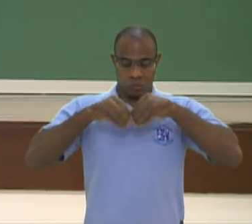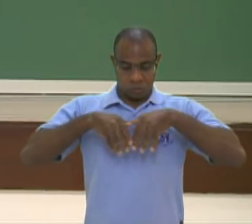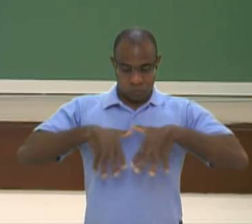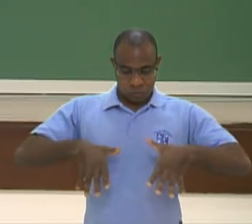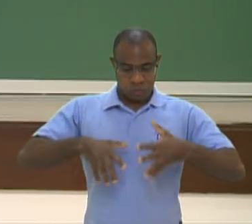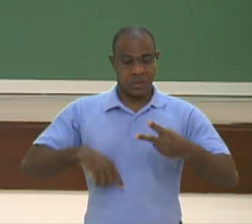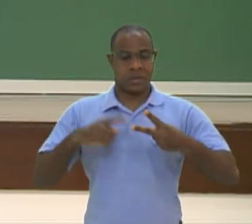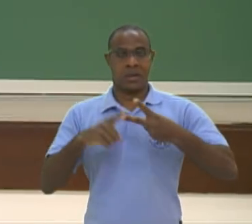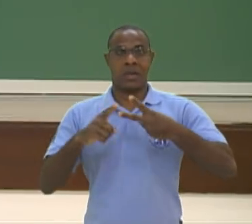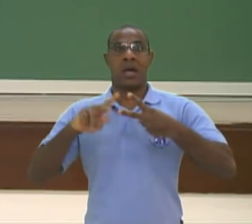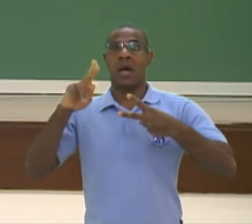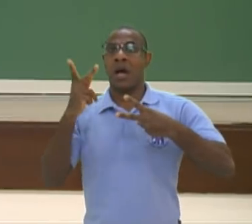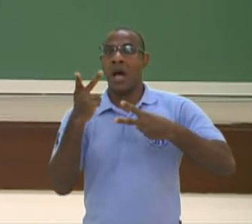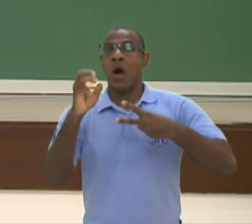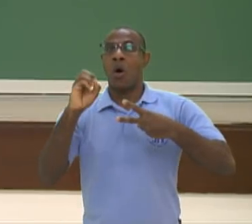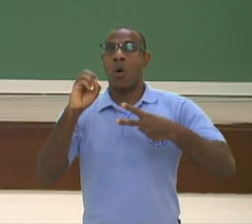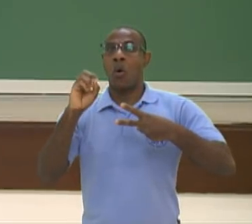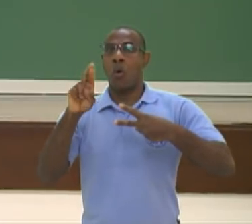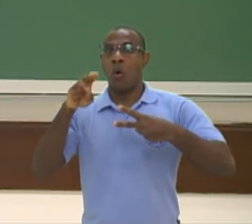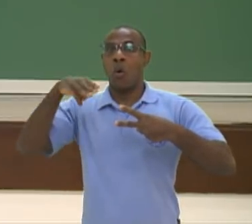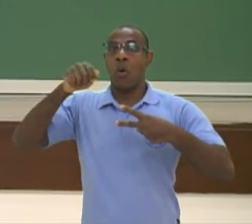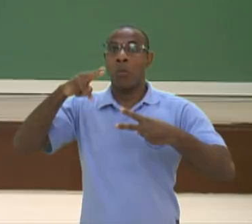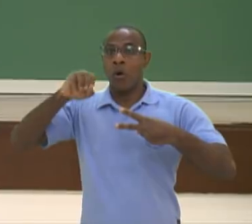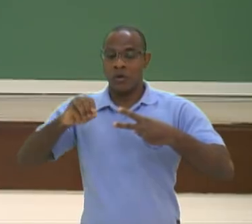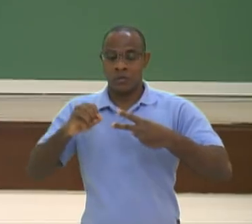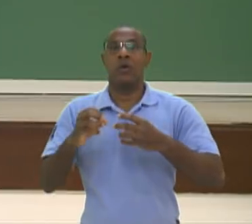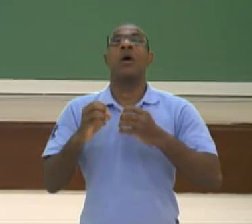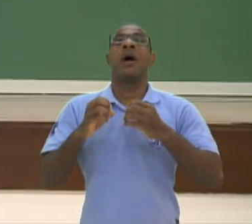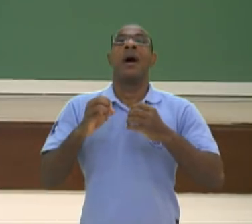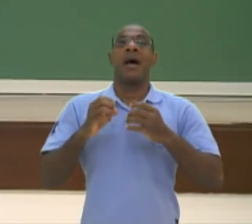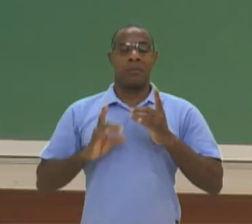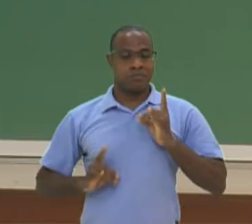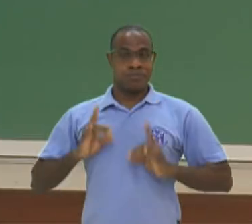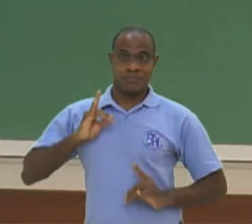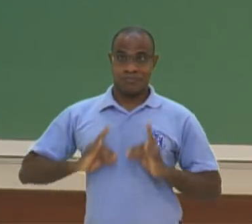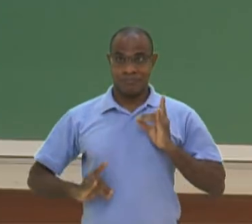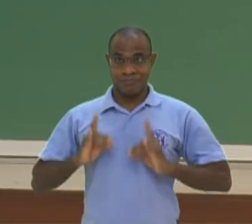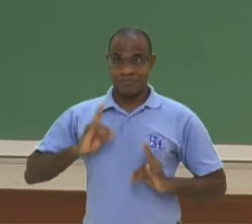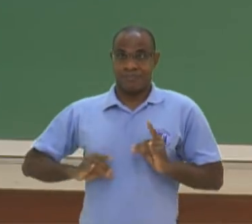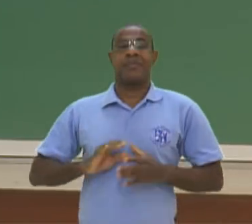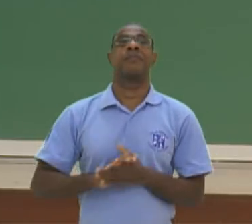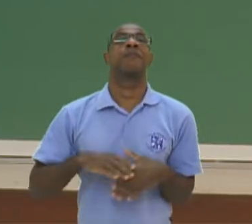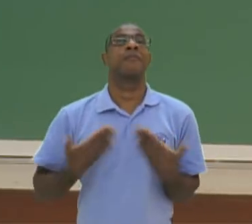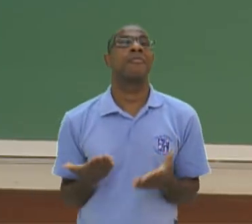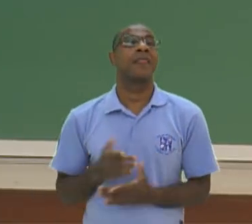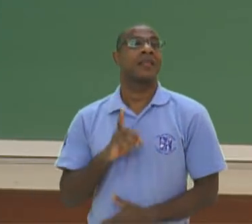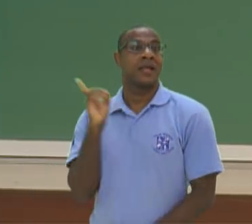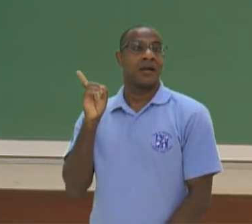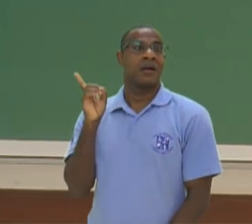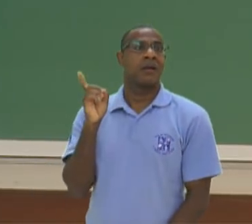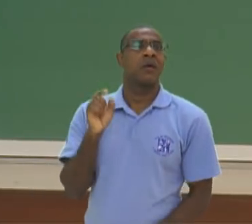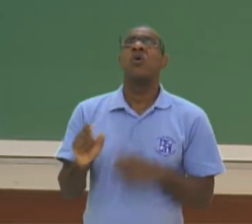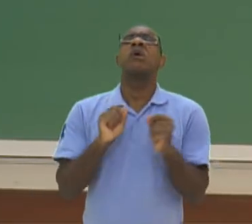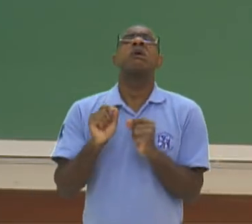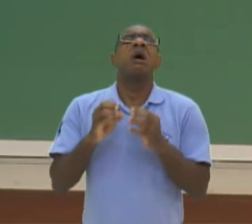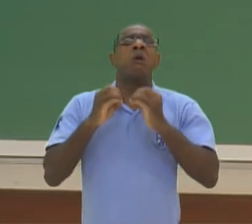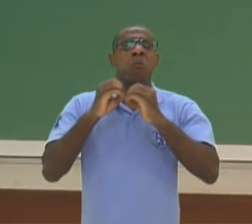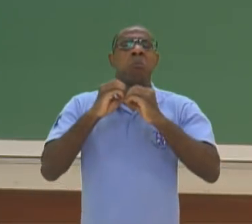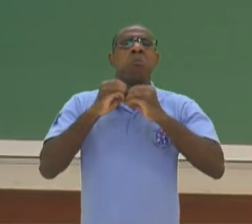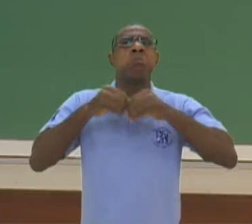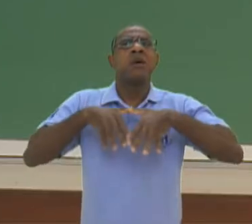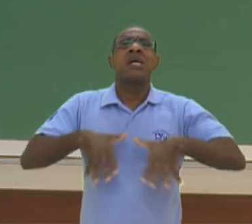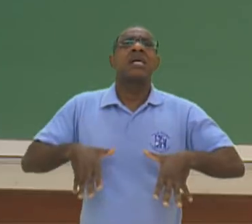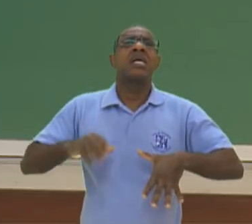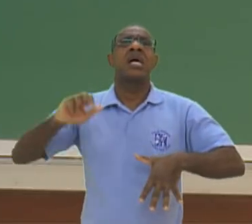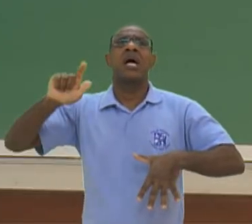papel deles. Então, só para ficar bem claro, para não ficar nenhuma dúvida aqui, olha só, o que é uma glândula, né? Tem muita